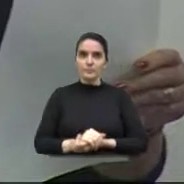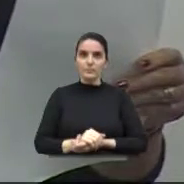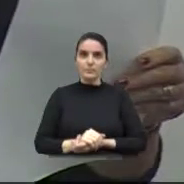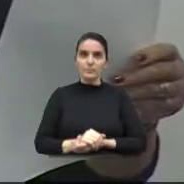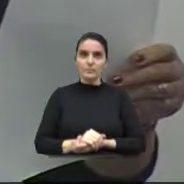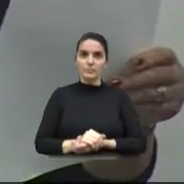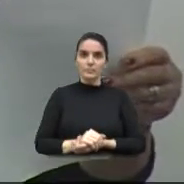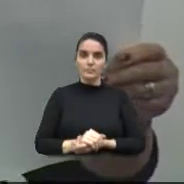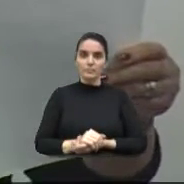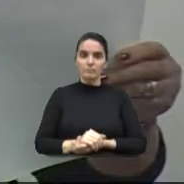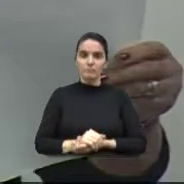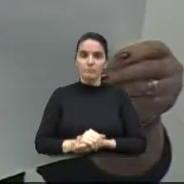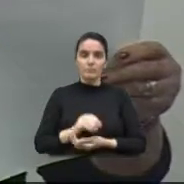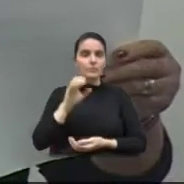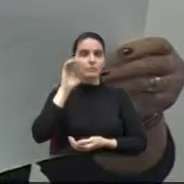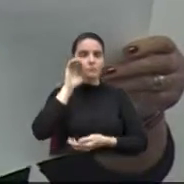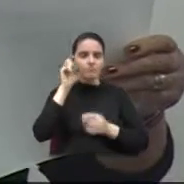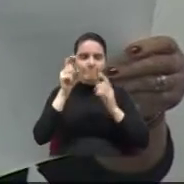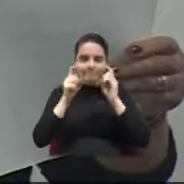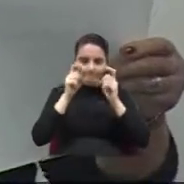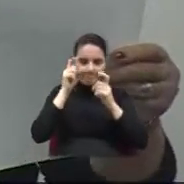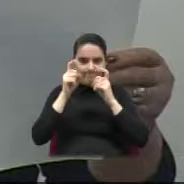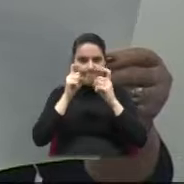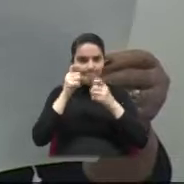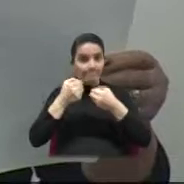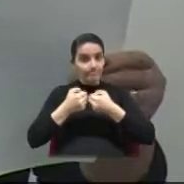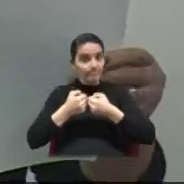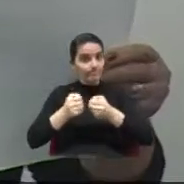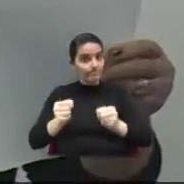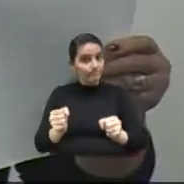eu estou muito preocupada com a questão dos ônibus,